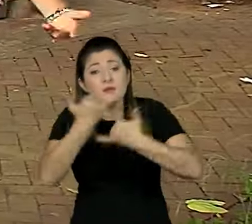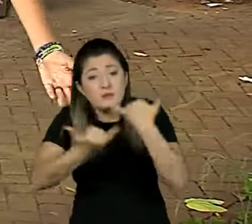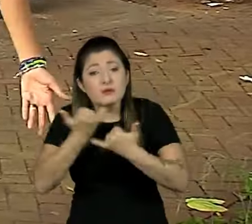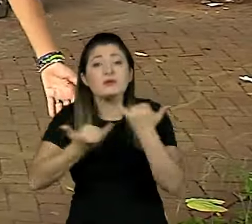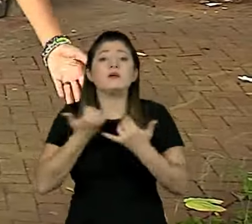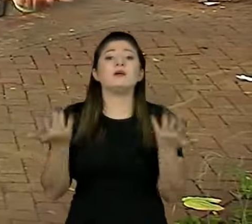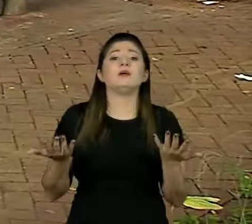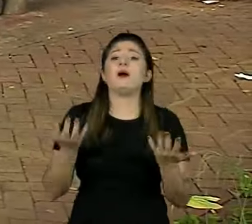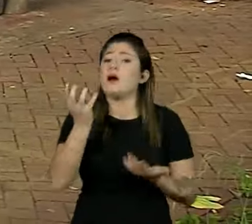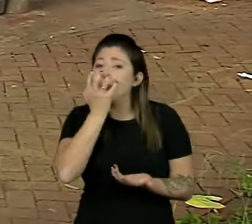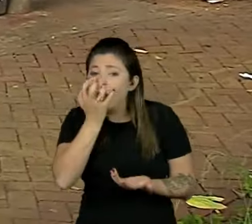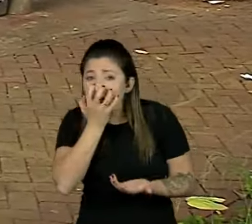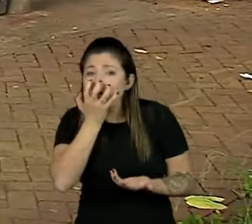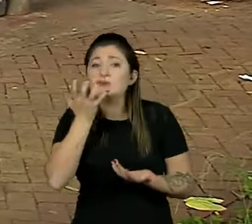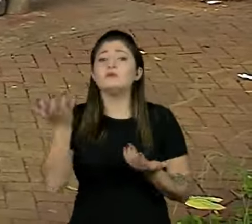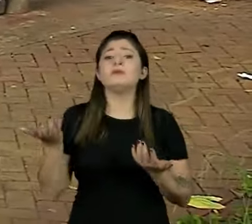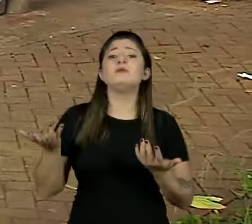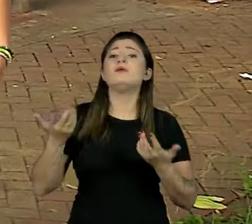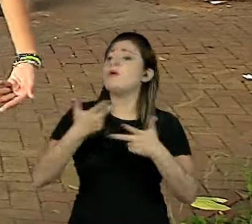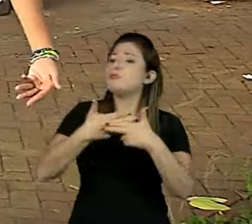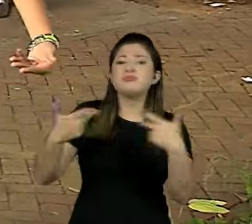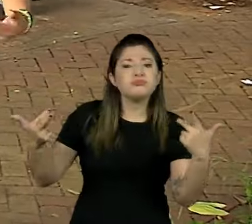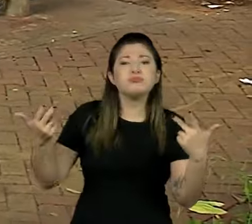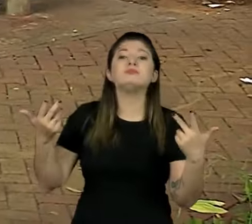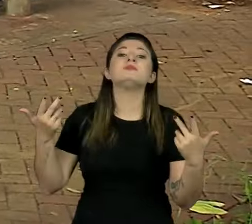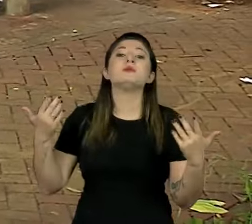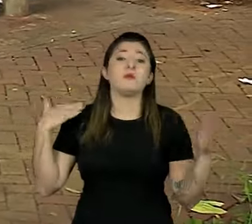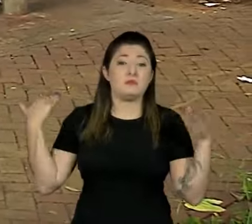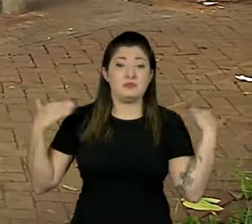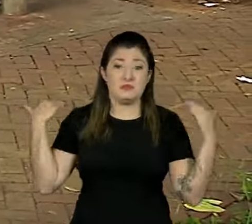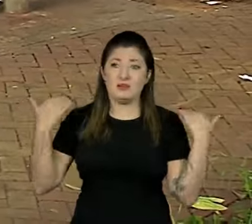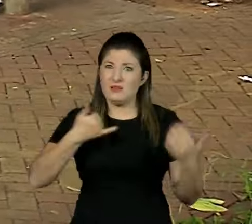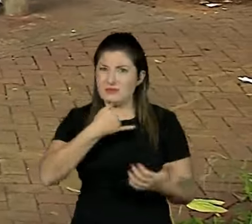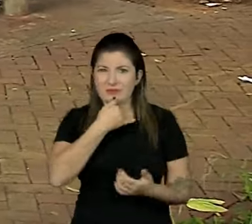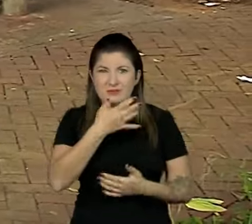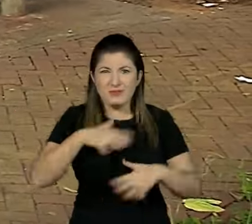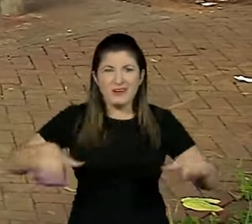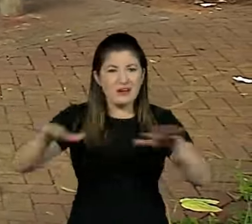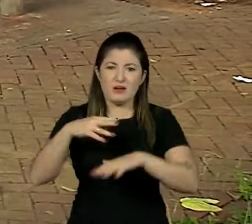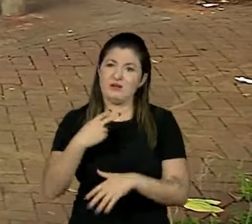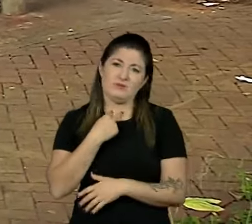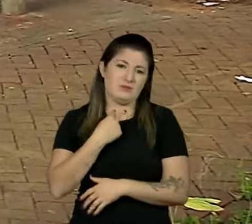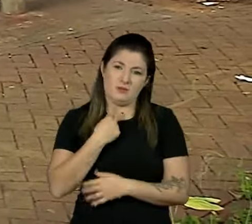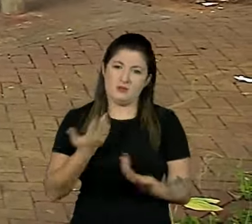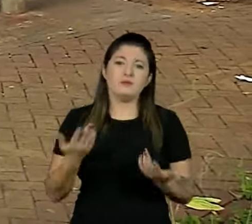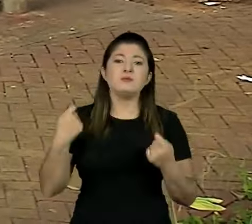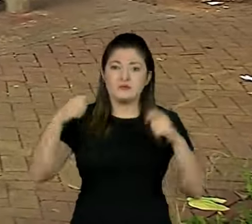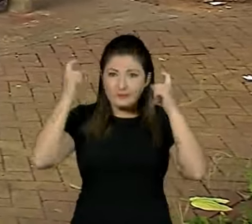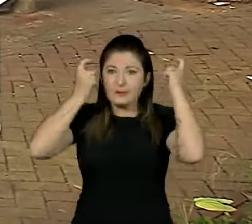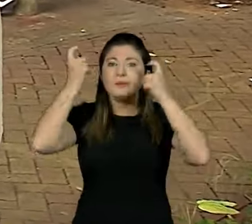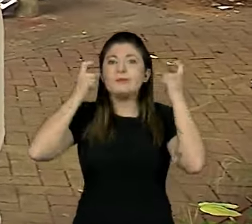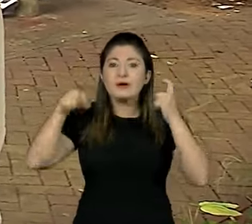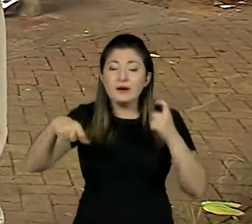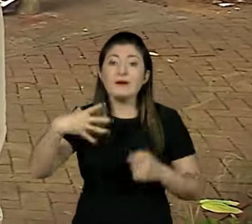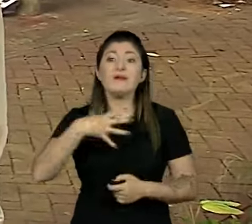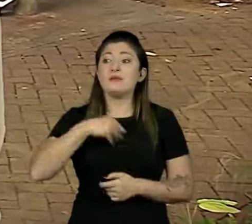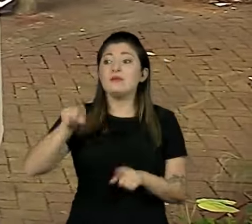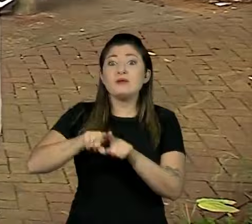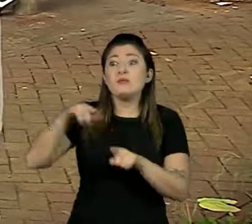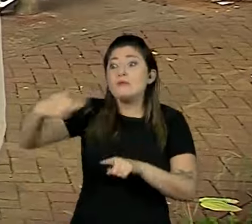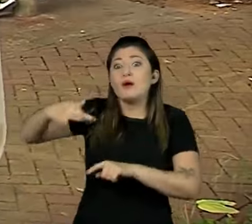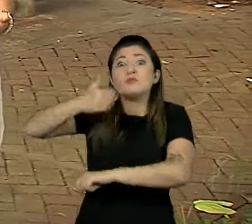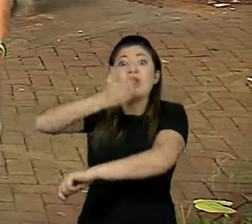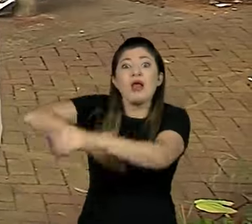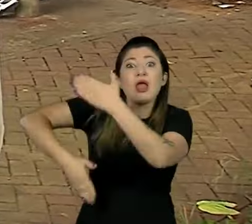pets brincando, mas infelizmente não dá. Sem se preocupar com o pet, sem se preocupar com o filho se machucar. Então,